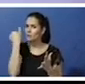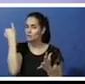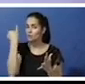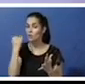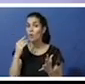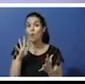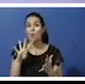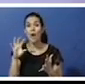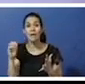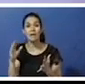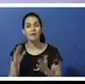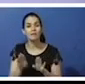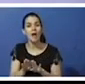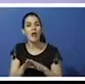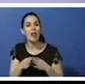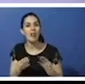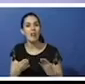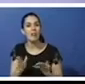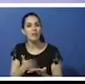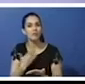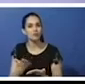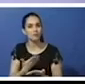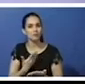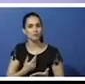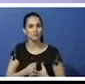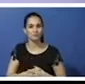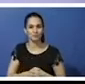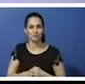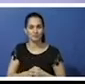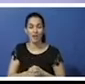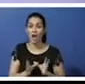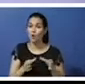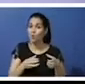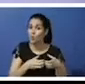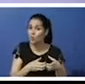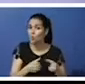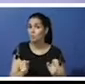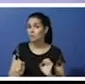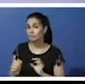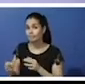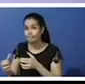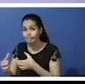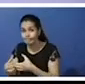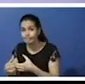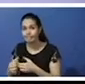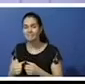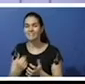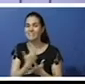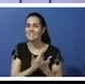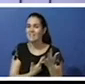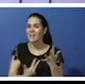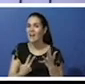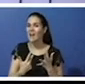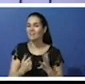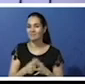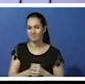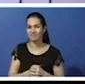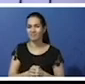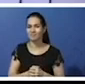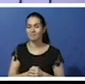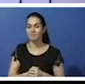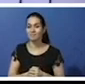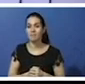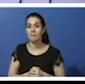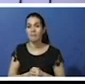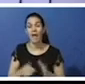40. Tá certo? Então, agrupa, pede para circular, pede para desenhar, tá bom? E